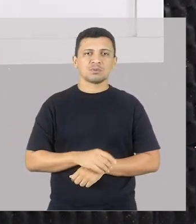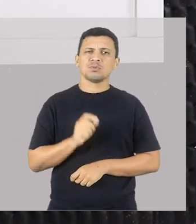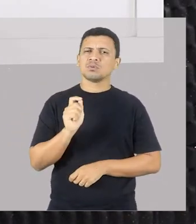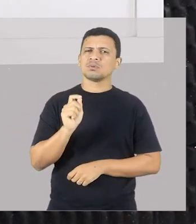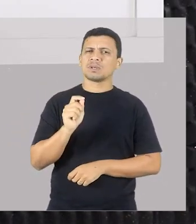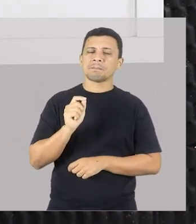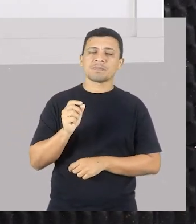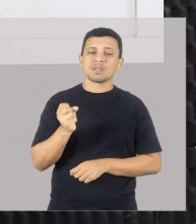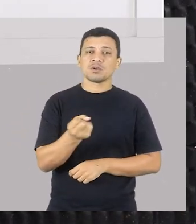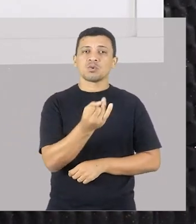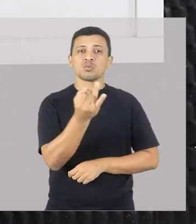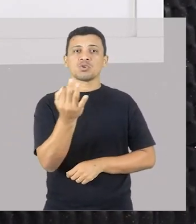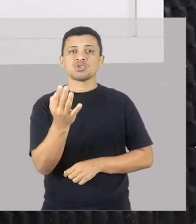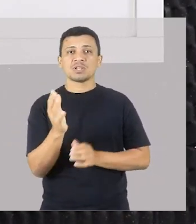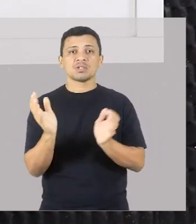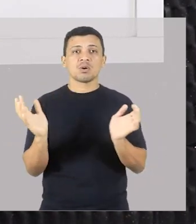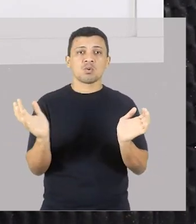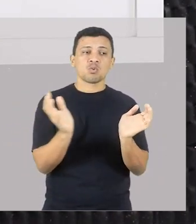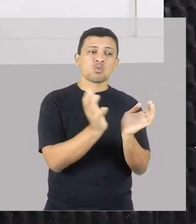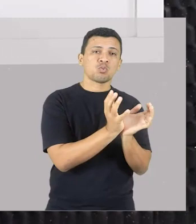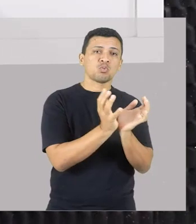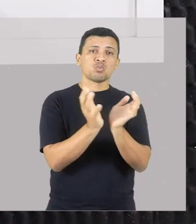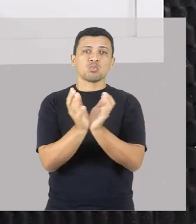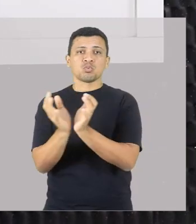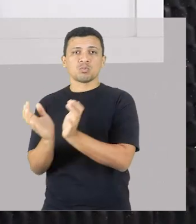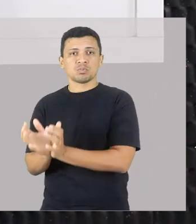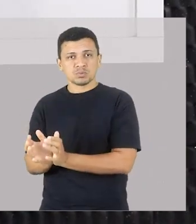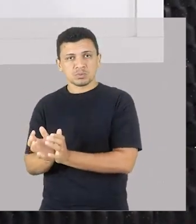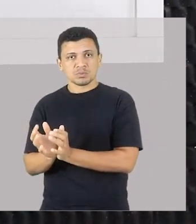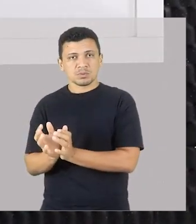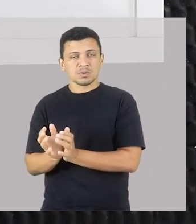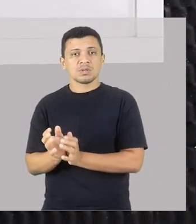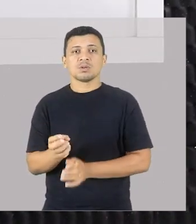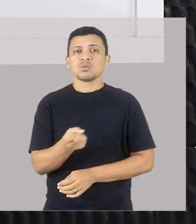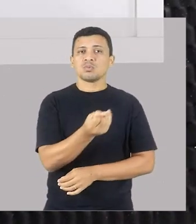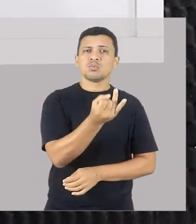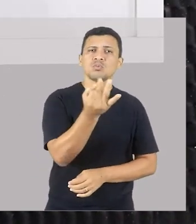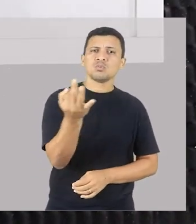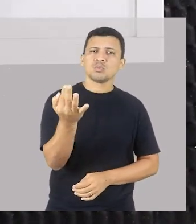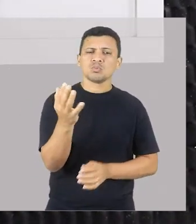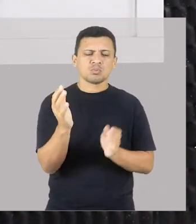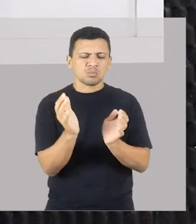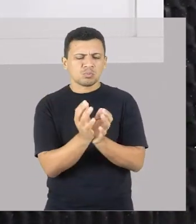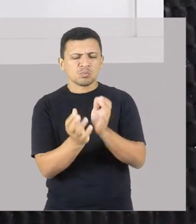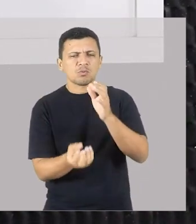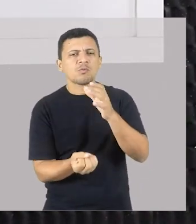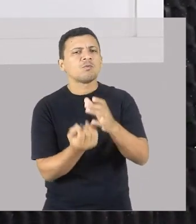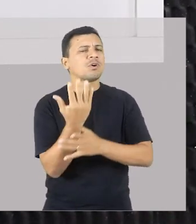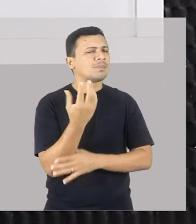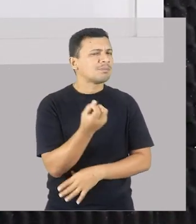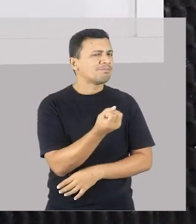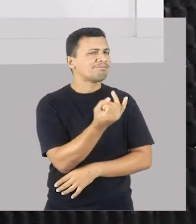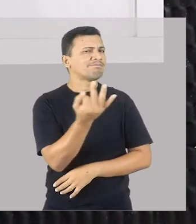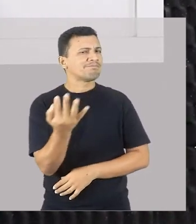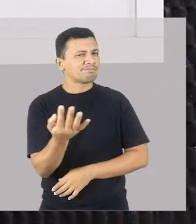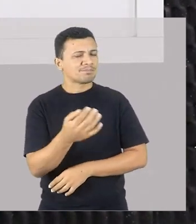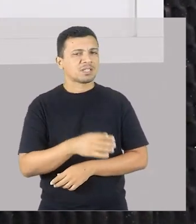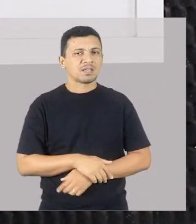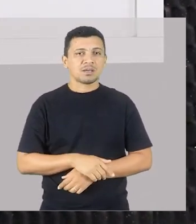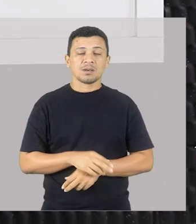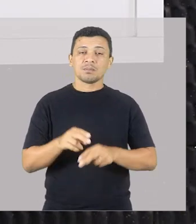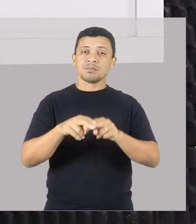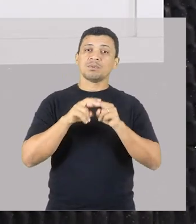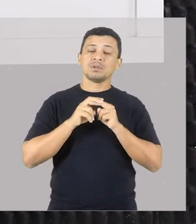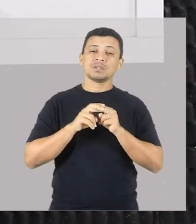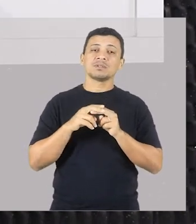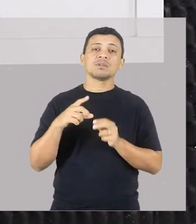quantidade de grupos, né? Problemas de contagem, quantos grupos eu posso formar, certo? Então esse tipo de situação